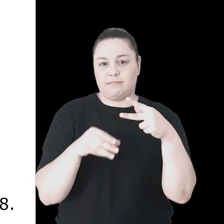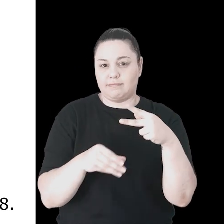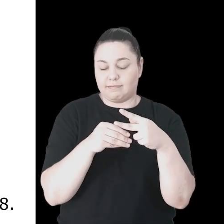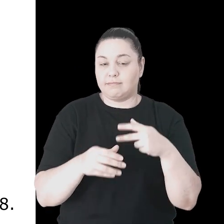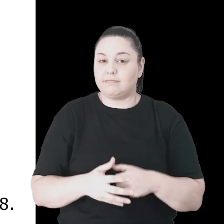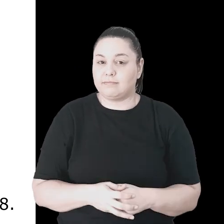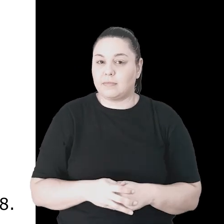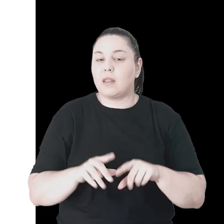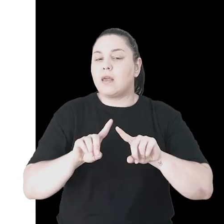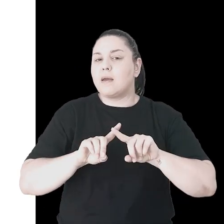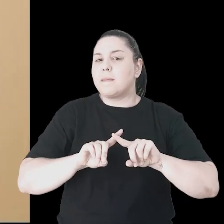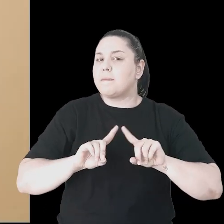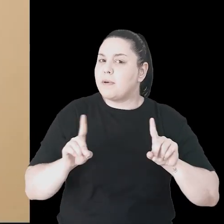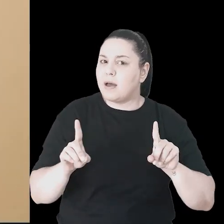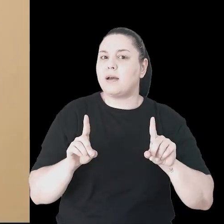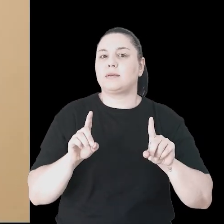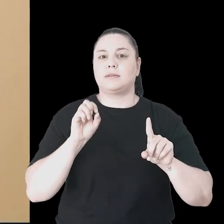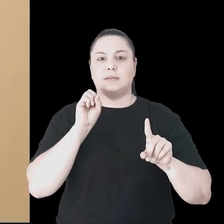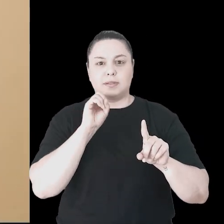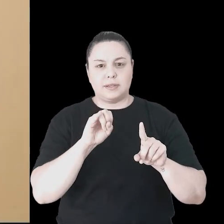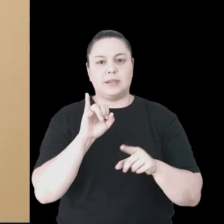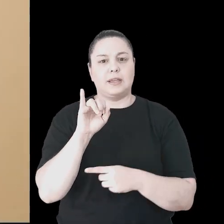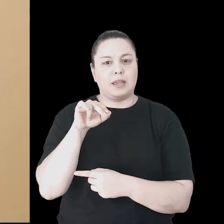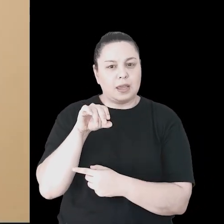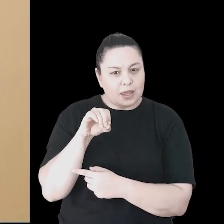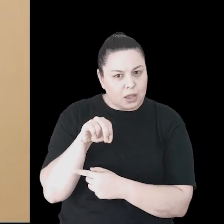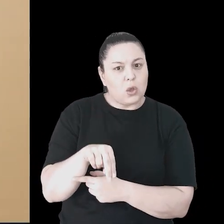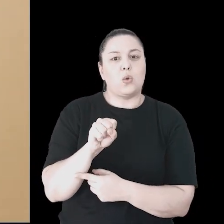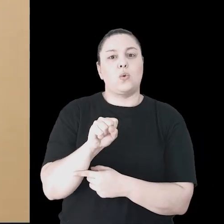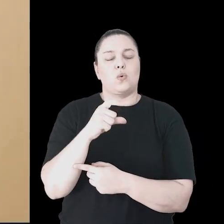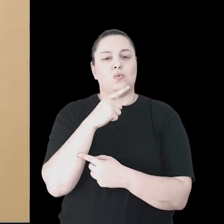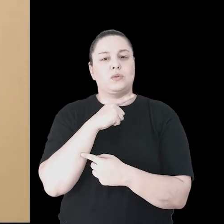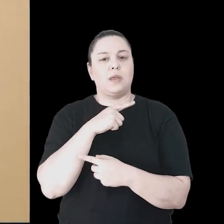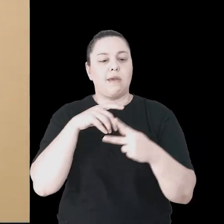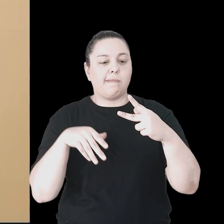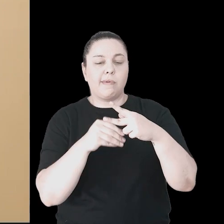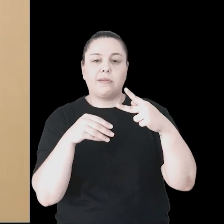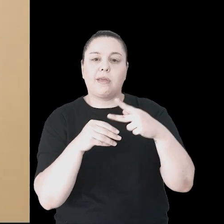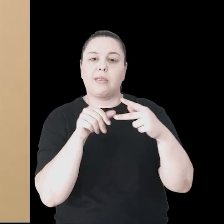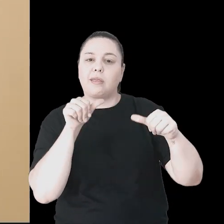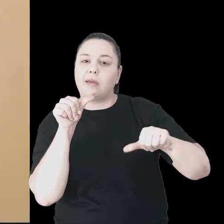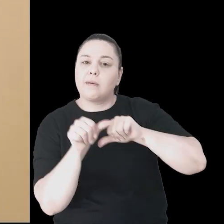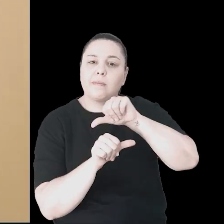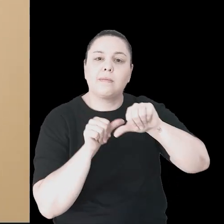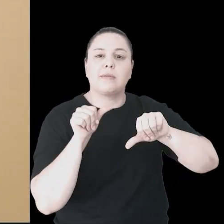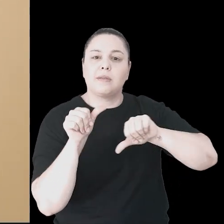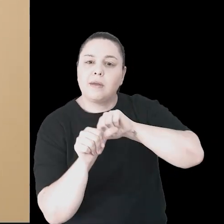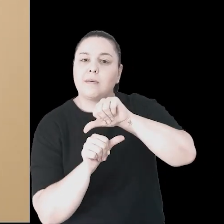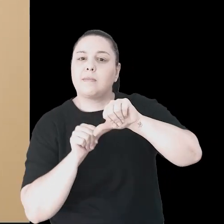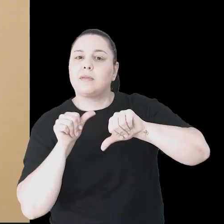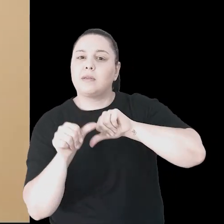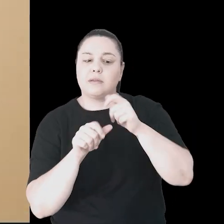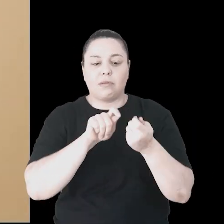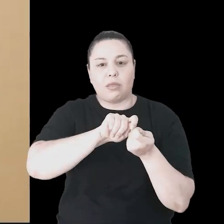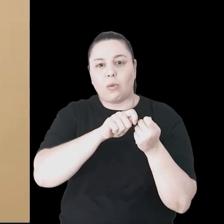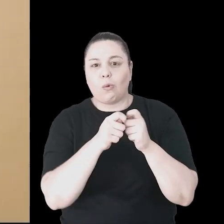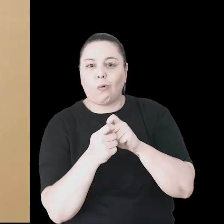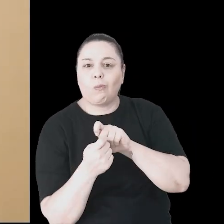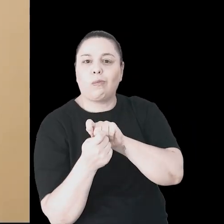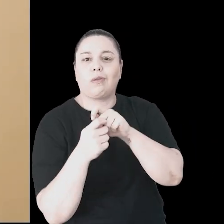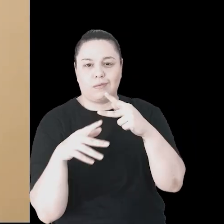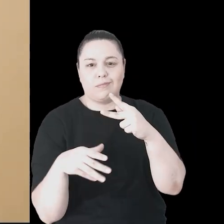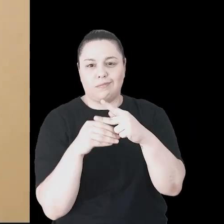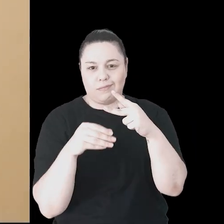forma ativa de aequorina. No entanto, na presença dos íons cálcio, a proteína sofre uma alteração conformacional